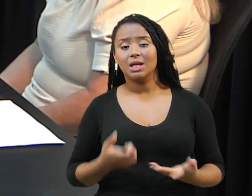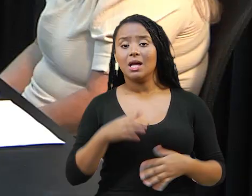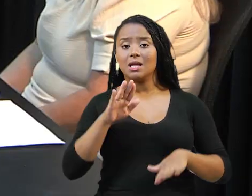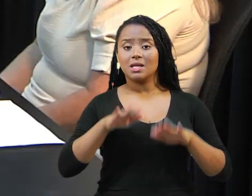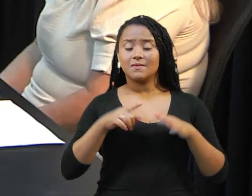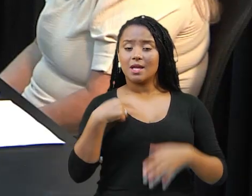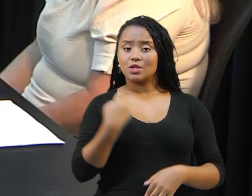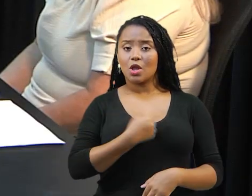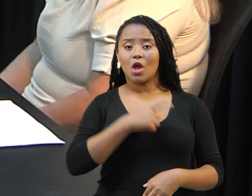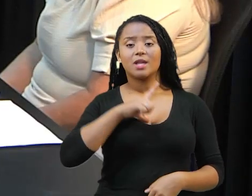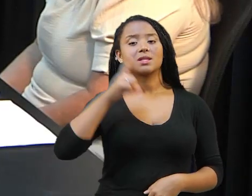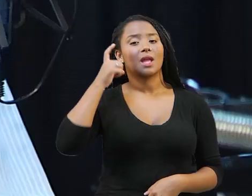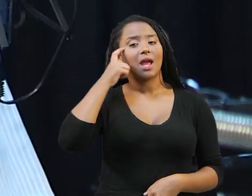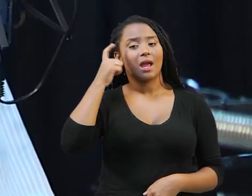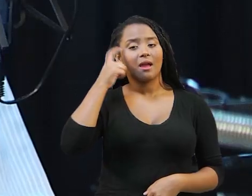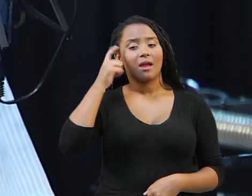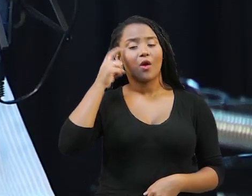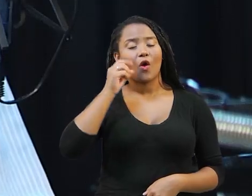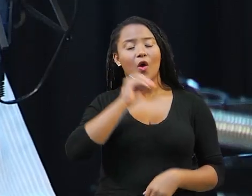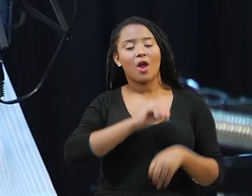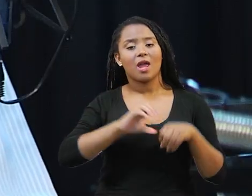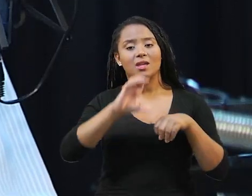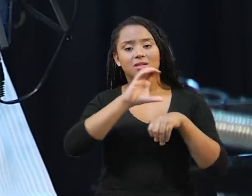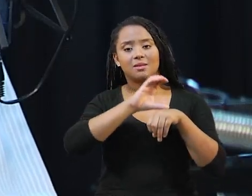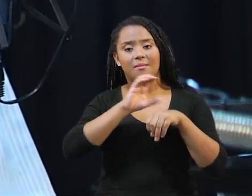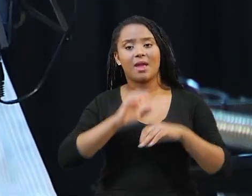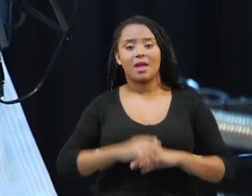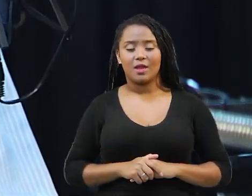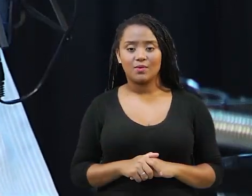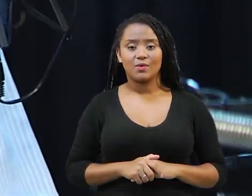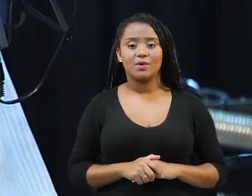até gostaria que as pessoas, a gente tem muito conhecimento, né, de